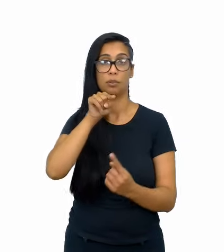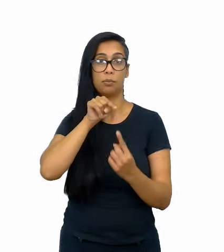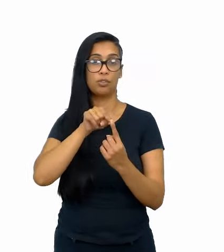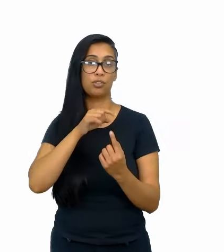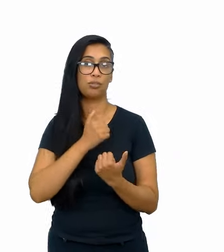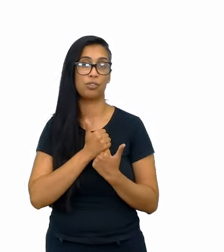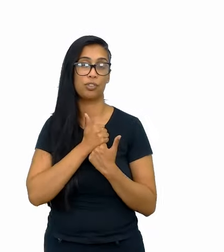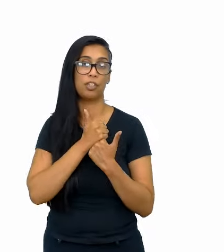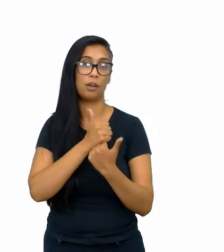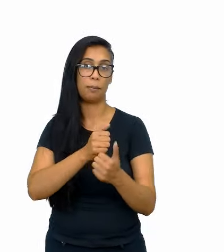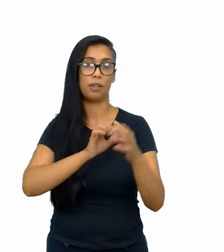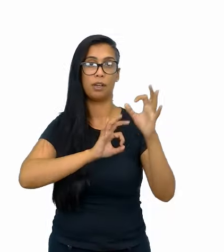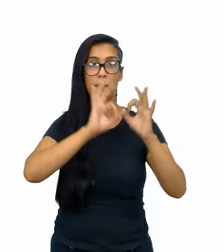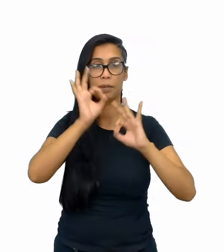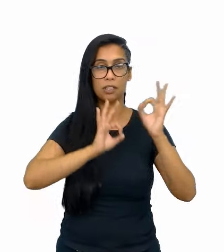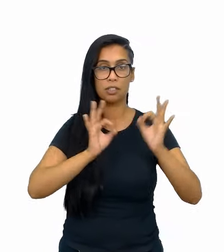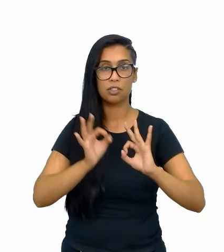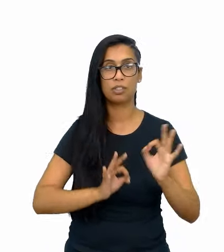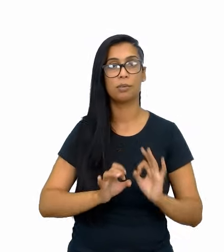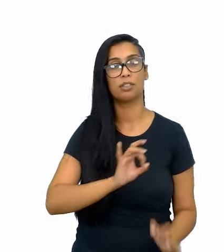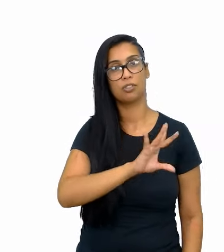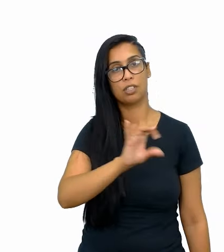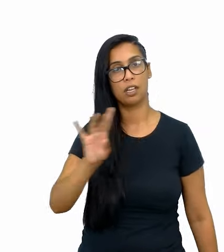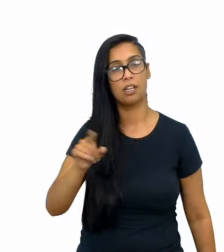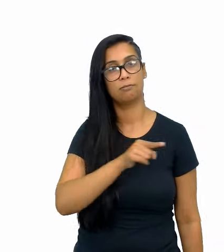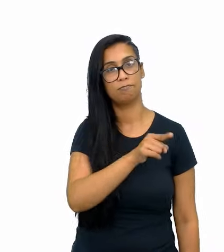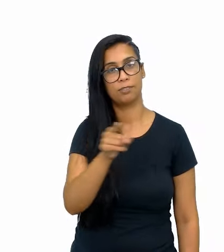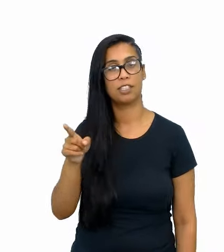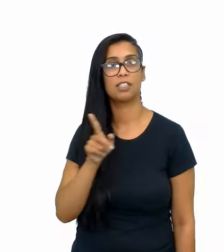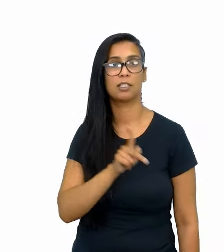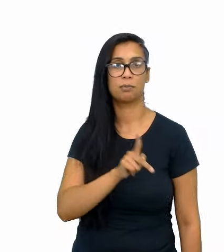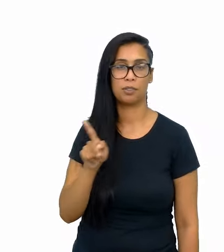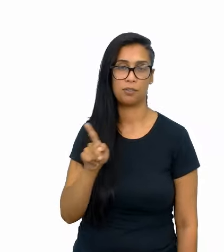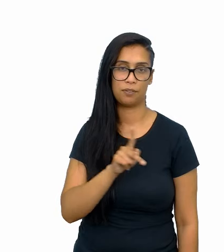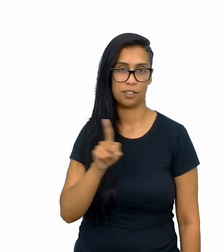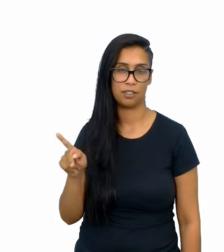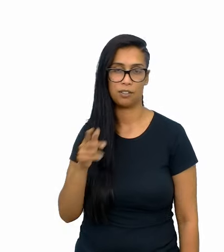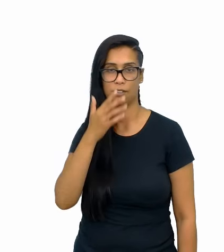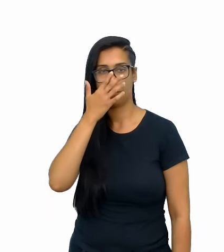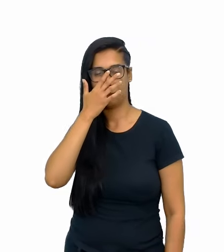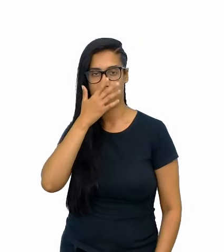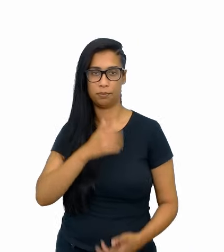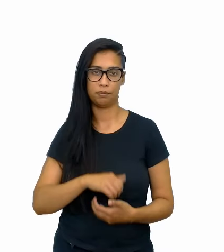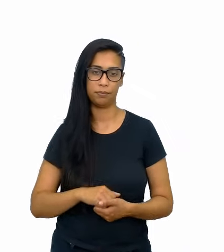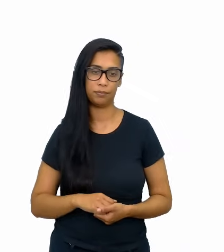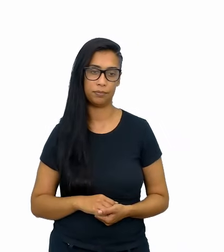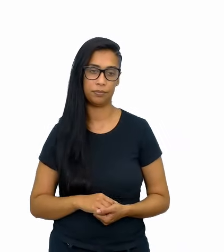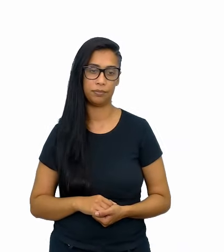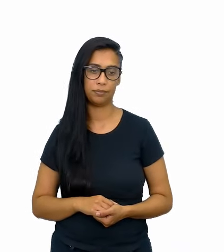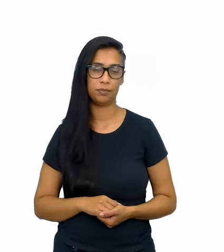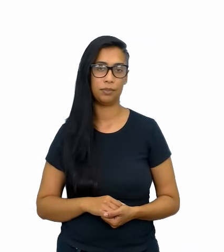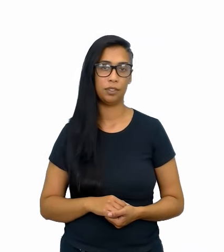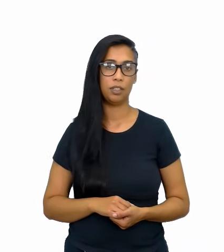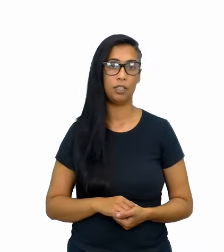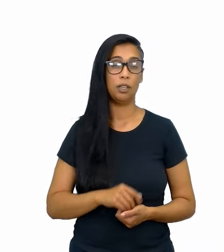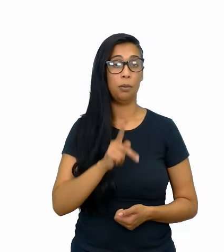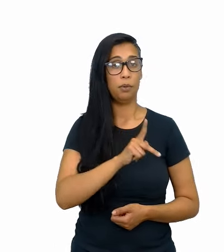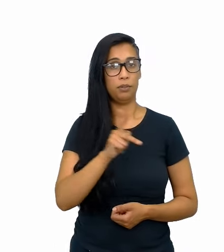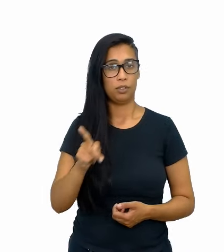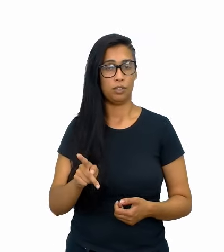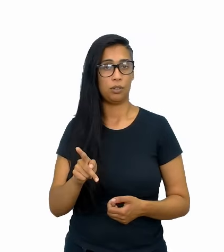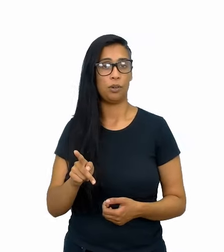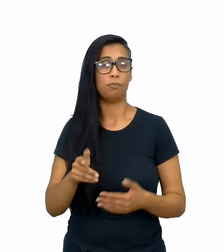apoiar o planejamento de vocês, torná-lo ainda mais significativo. Professores, gostaria de